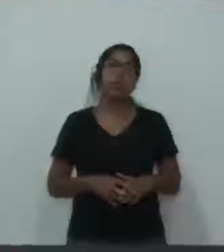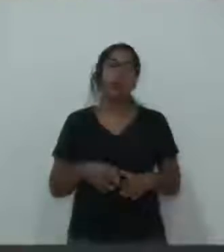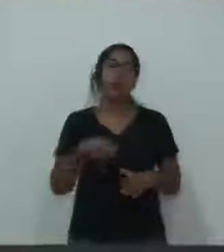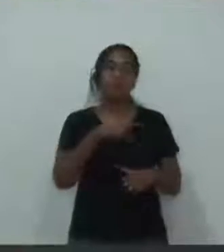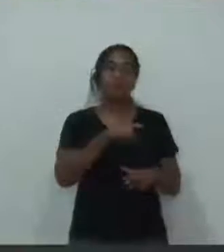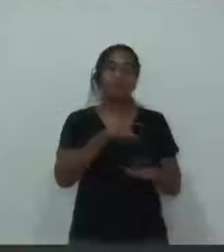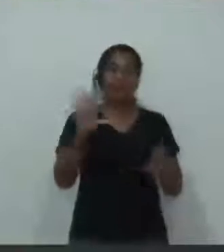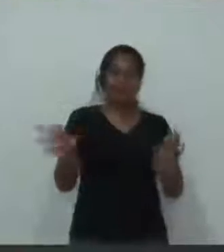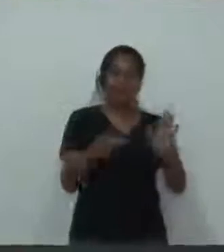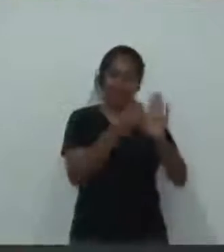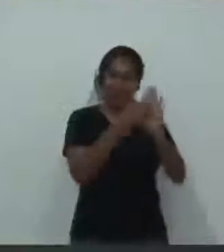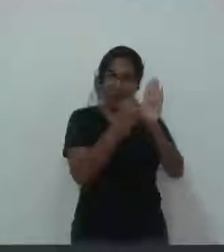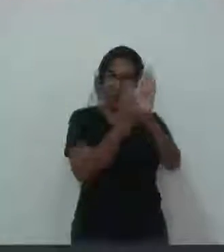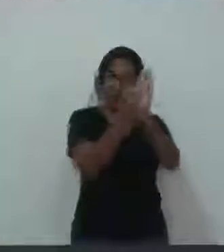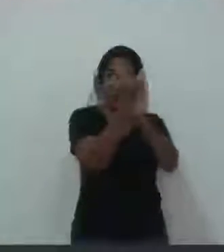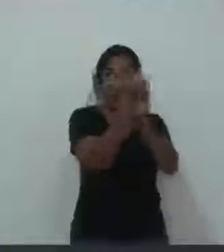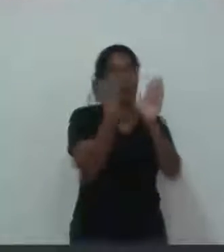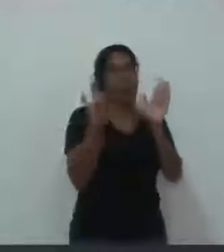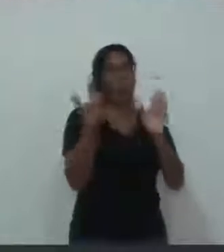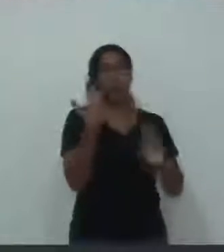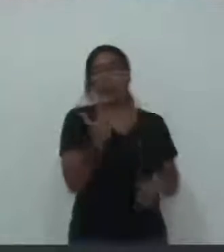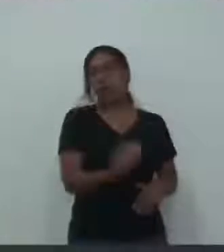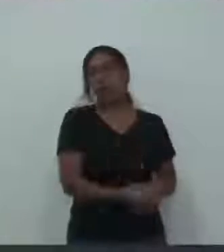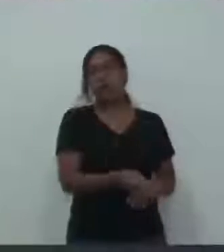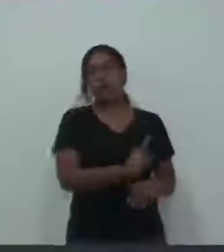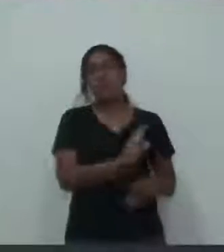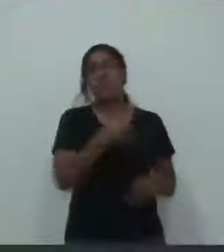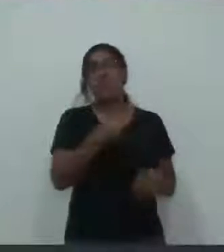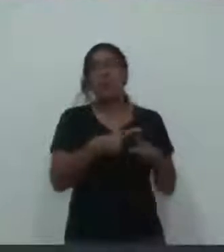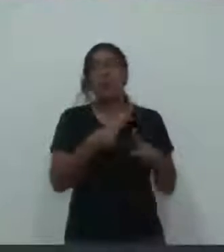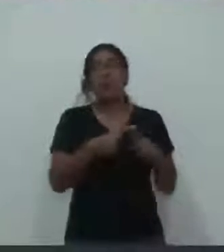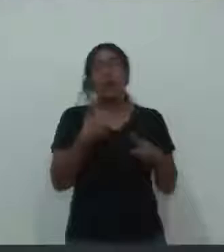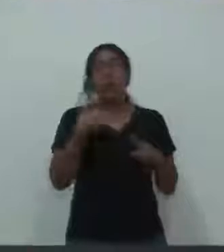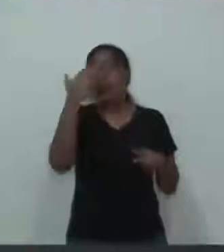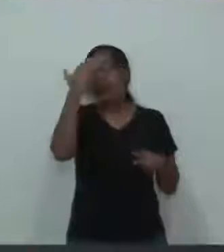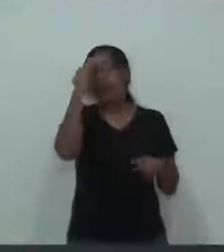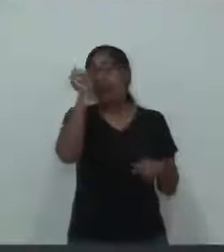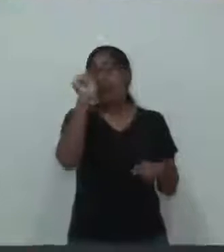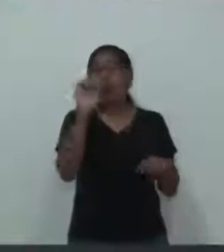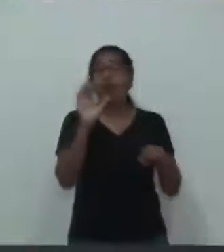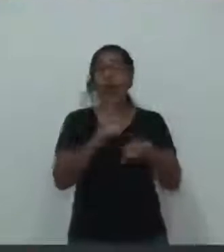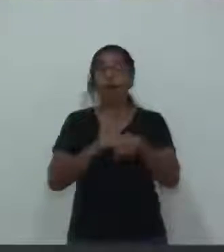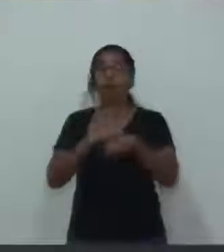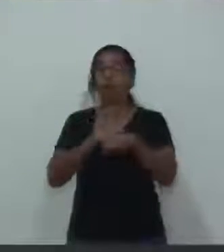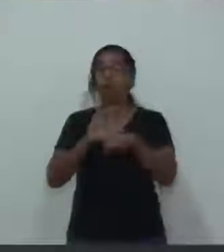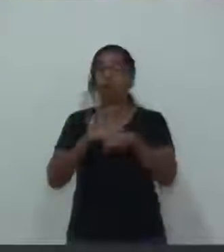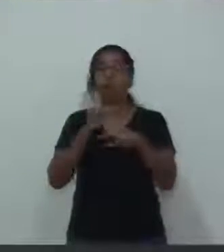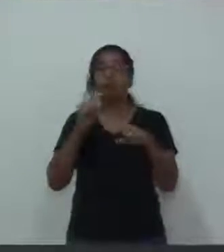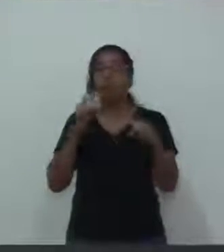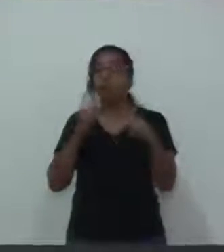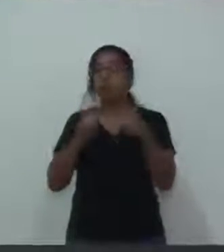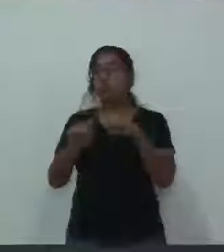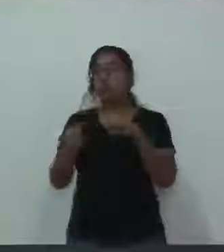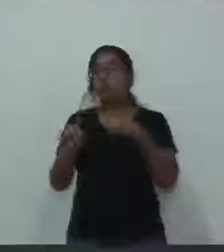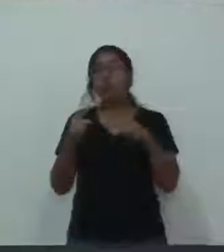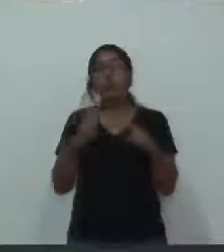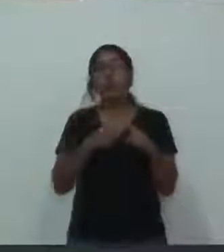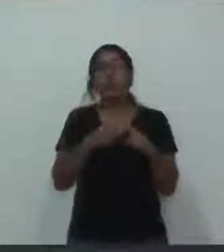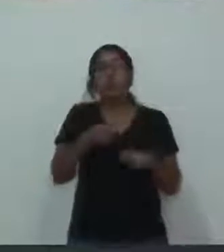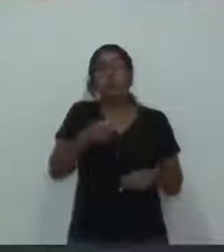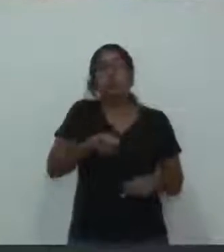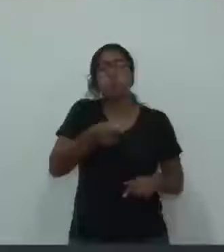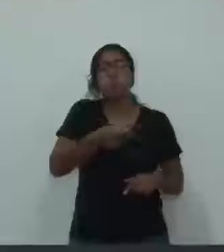reprovar essa emenda aditiva, porque o meu entendimento é que ela é inconstitucional ao impor obrigações